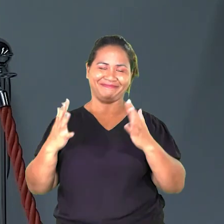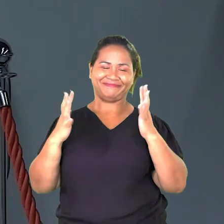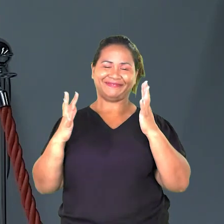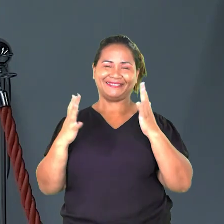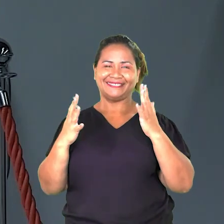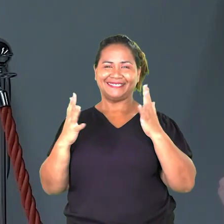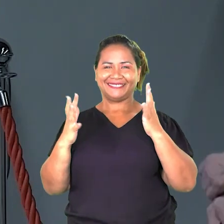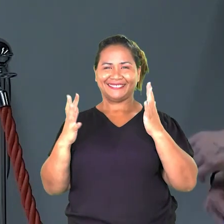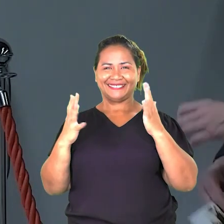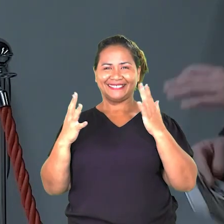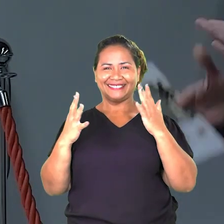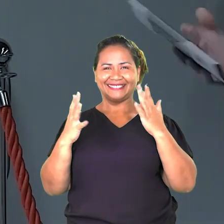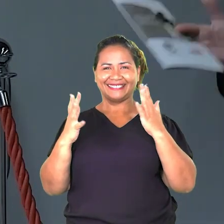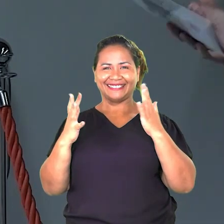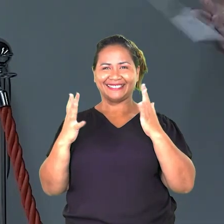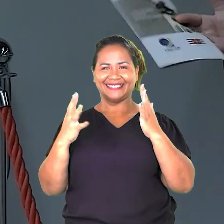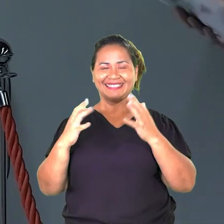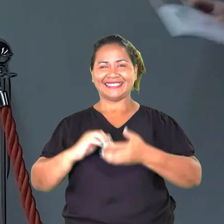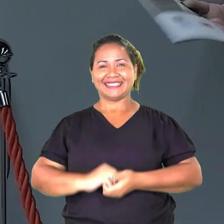saudosa academia.